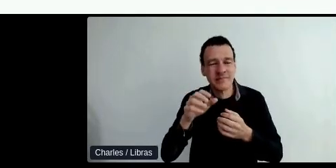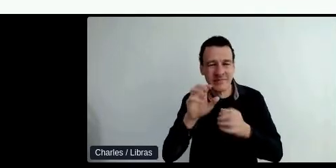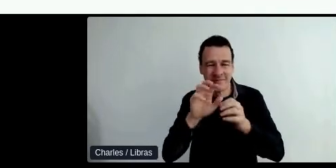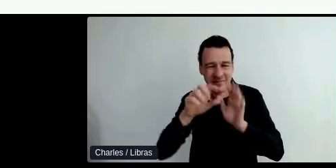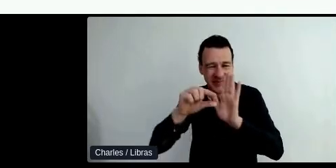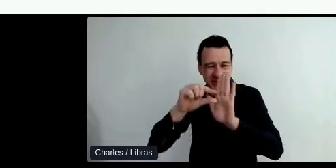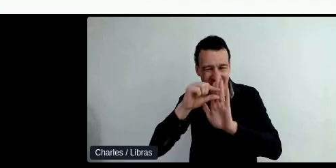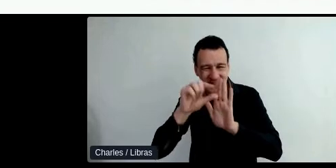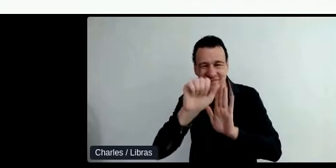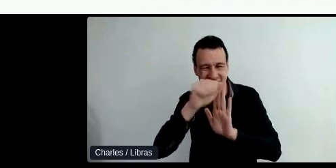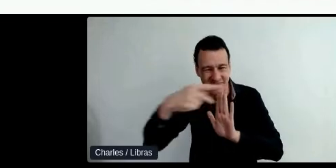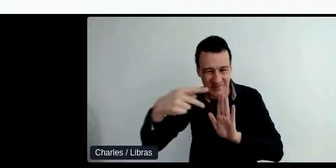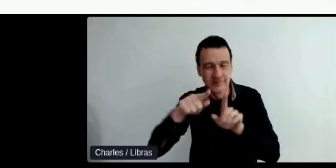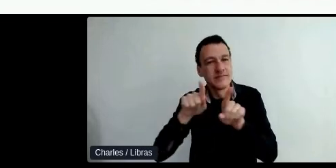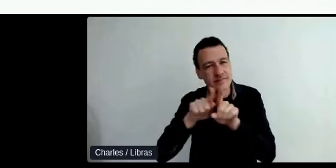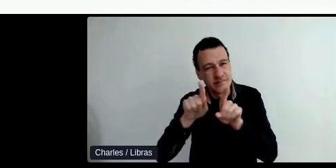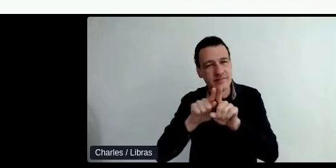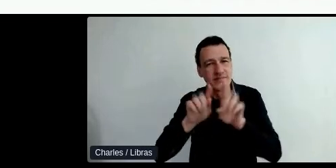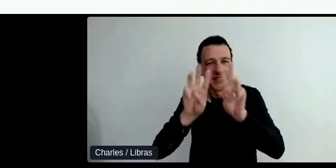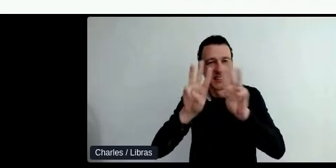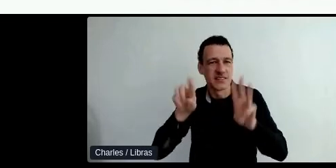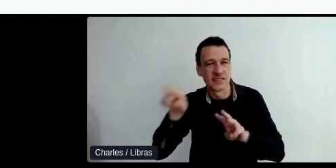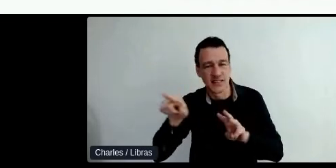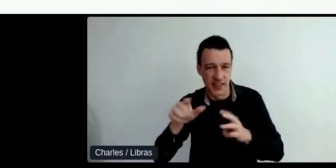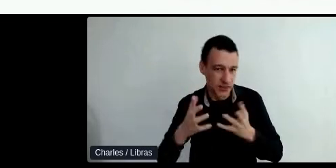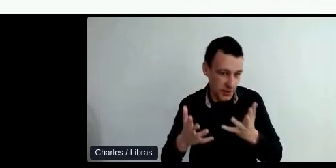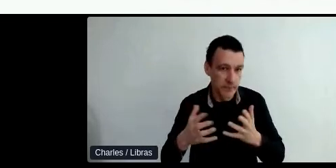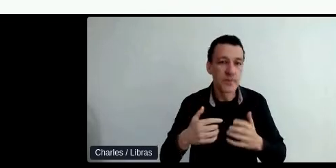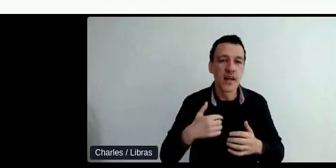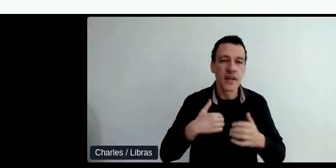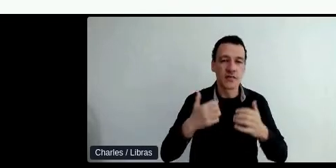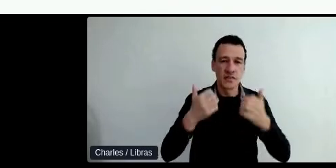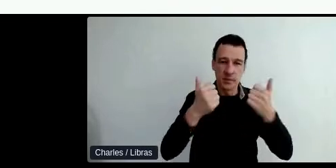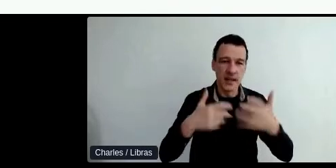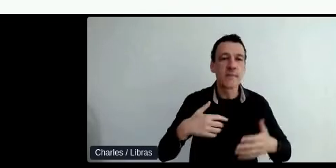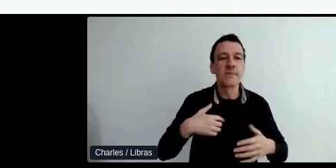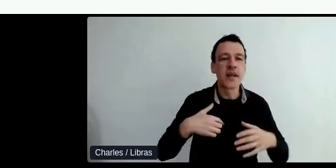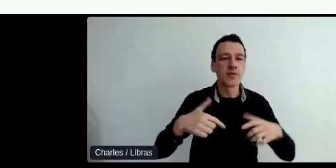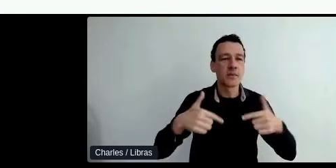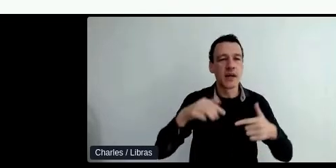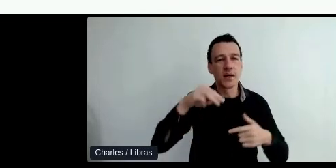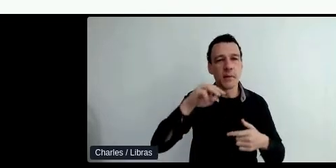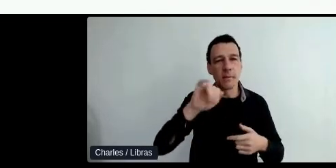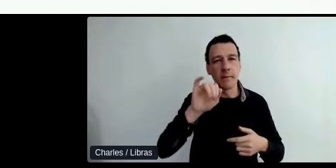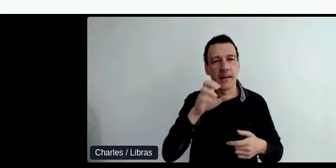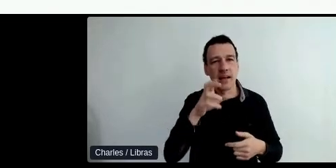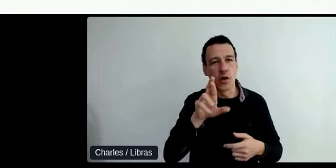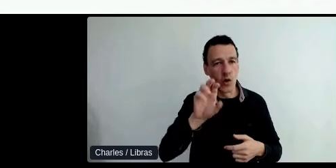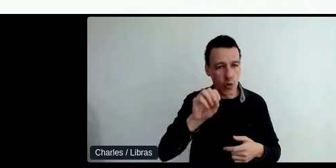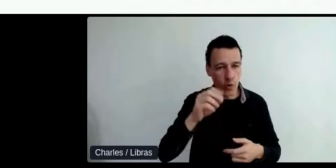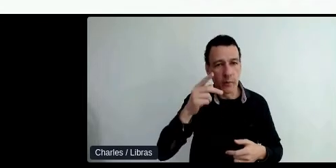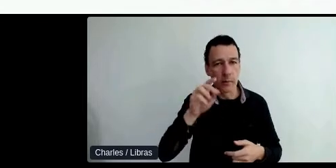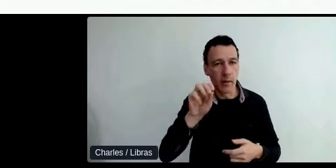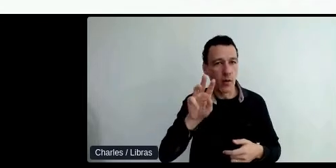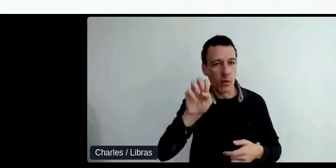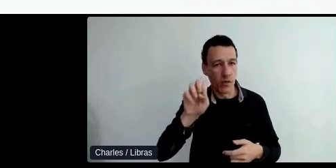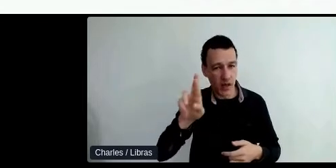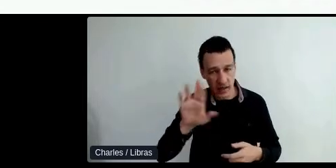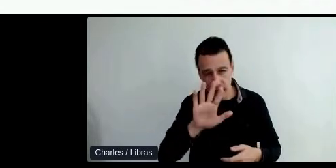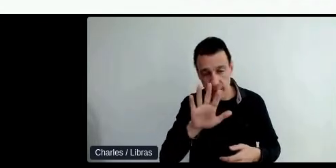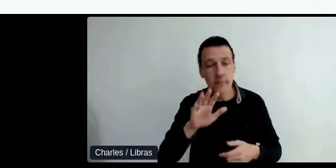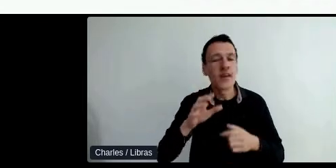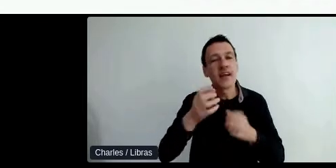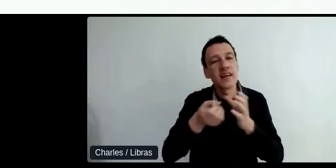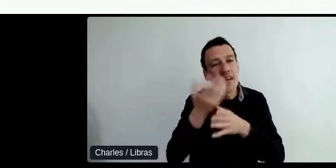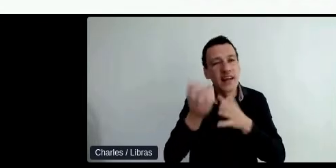sites, né? Então, para apresentar aqui um pouquinho, eu trabalho na Micropower, né? A Micropower é uma empresa desenvolvedora de